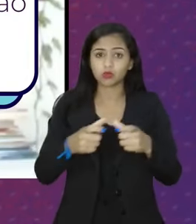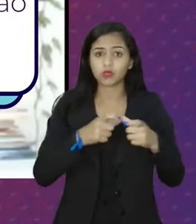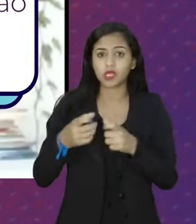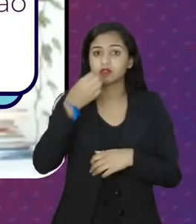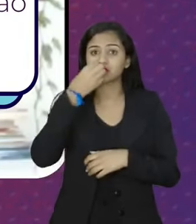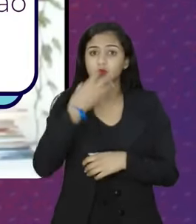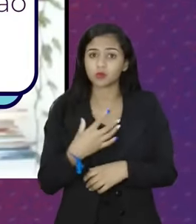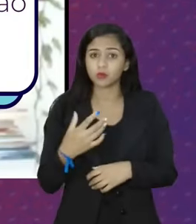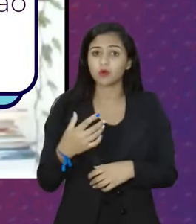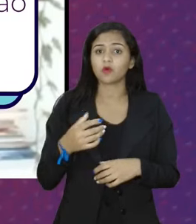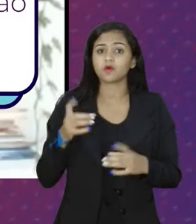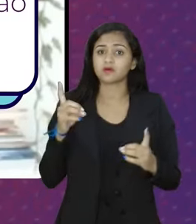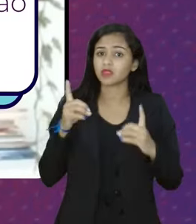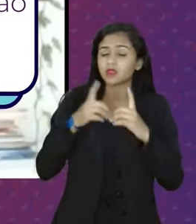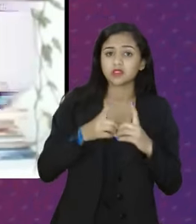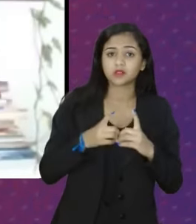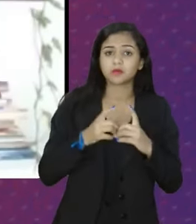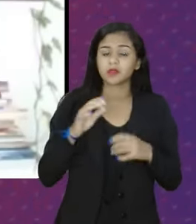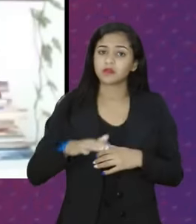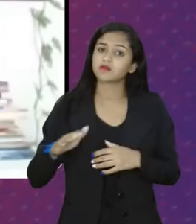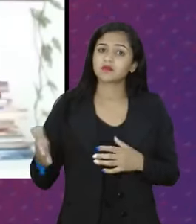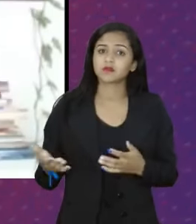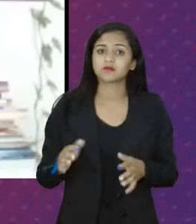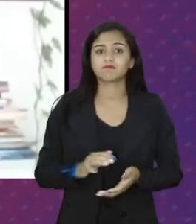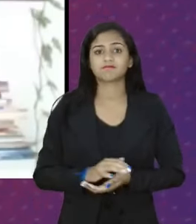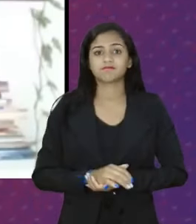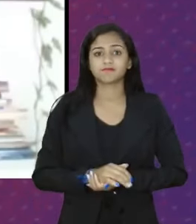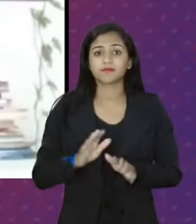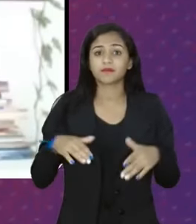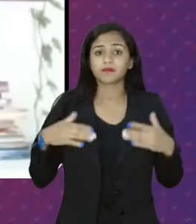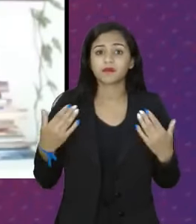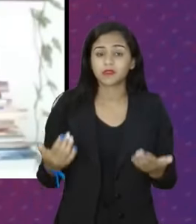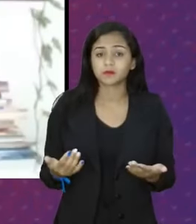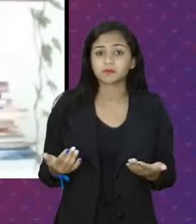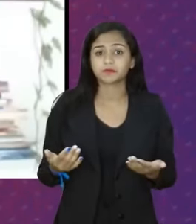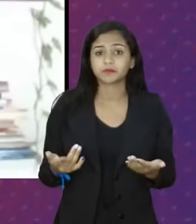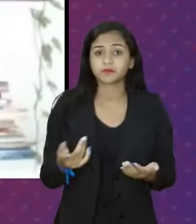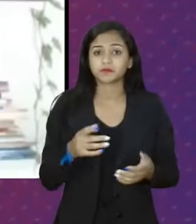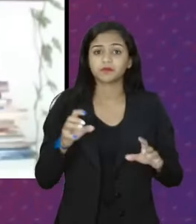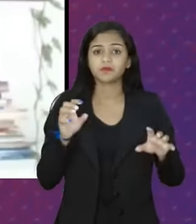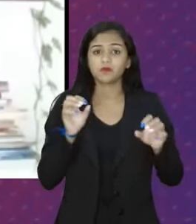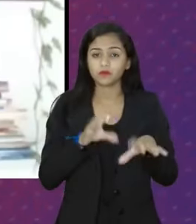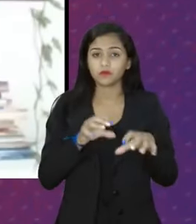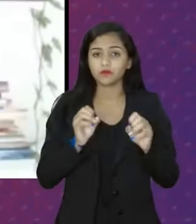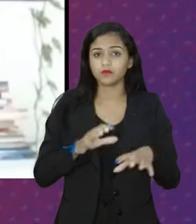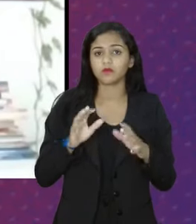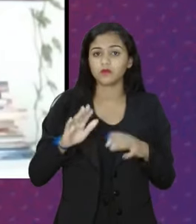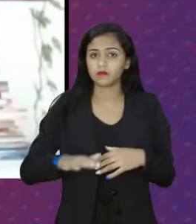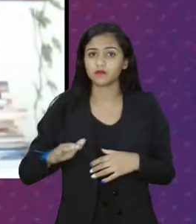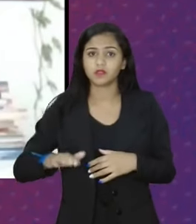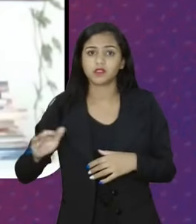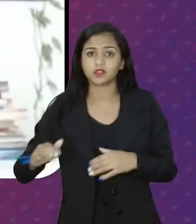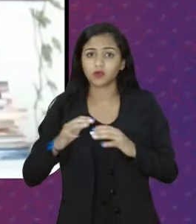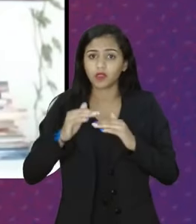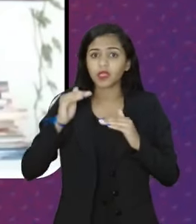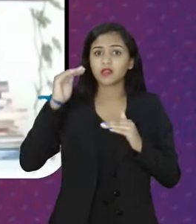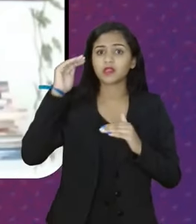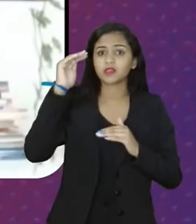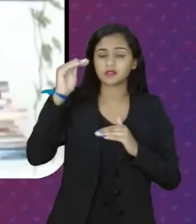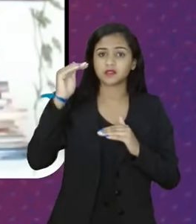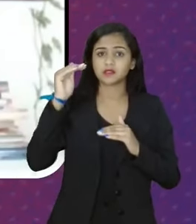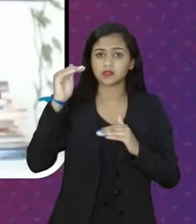boas condições de atendimento das crianças. Então, a educação infantil ela cresceu significativamente